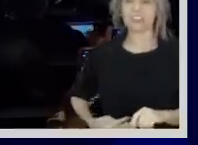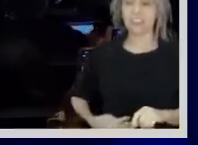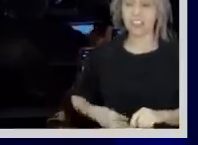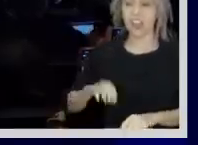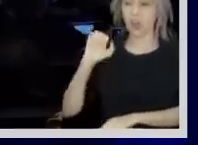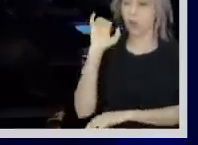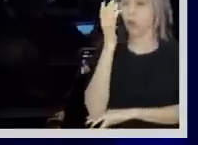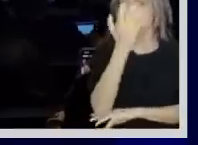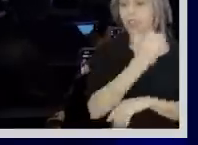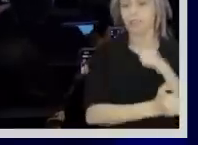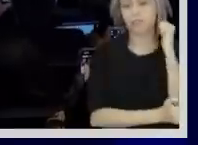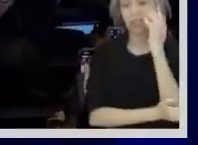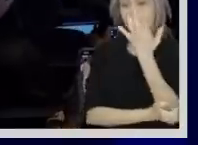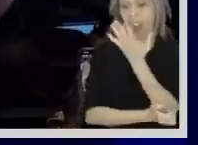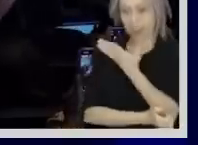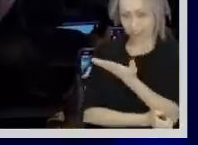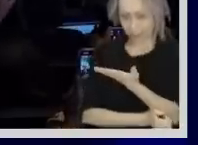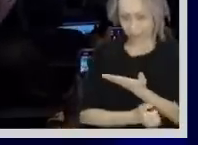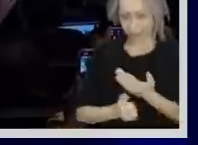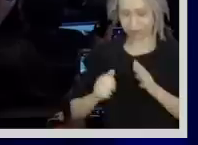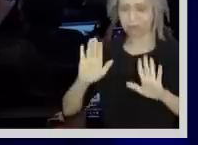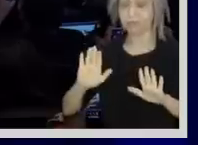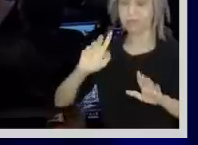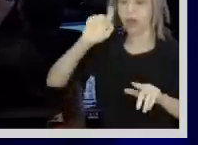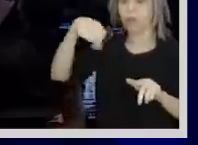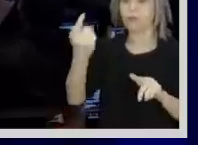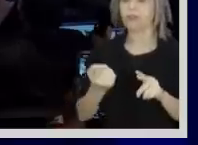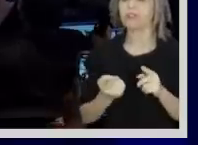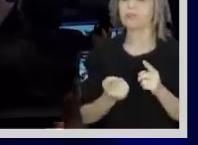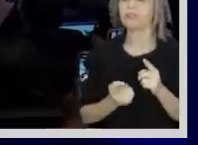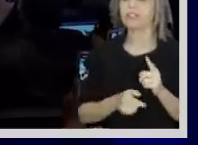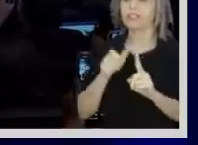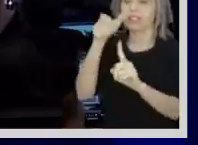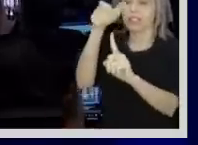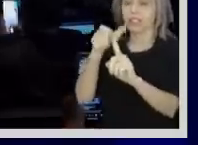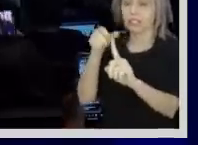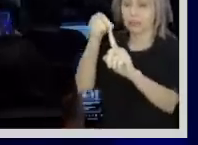futuro pode ser uma das maiores opositoras do governo Lula. Ou não.